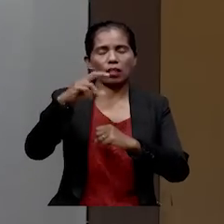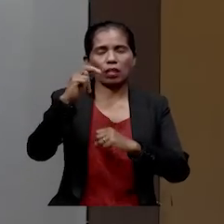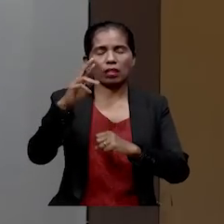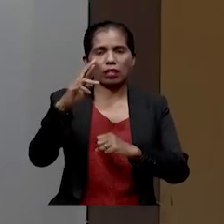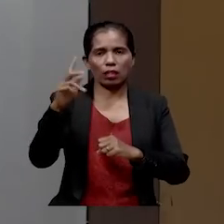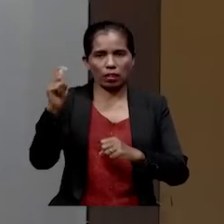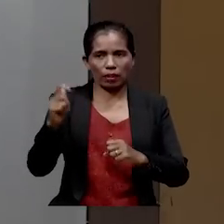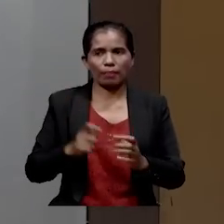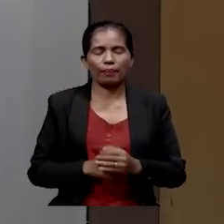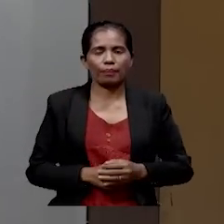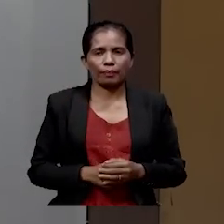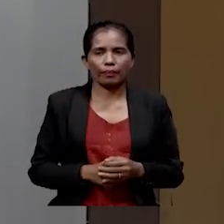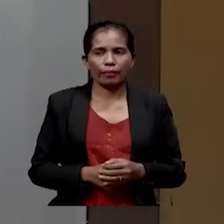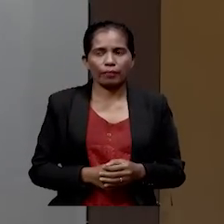neve,